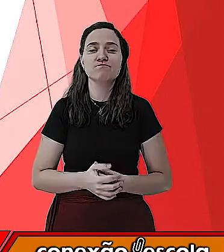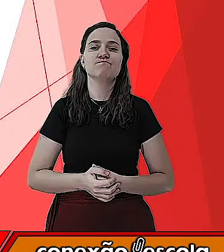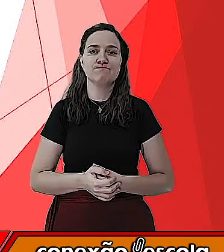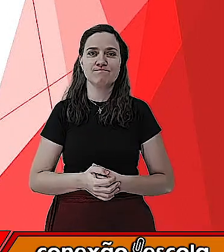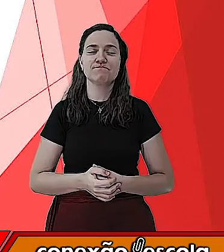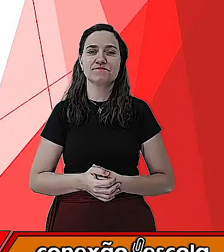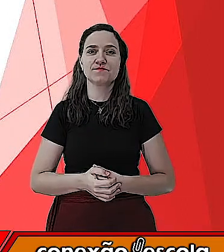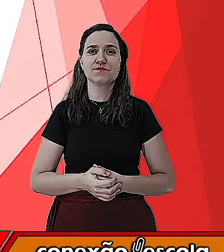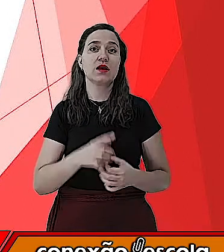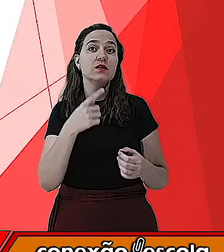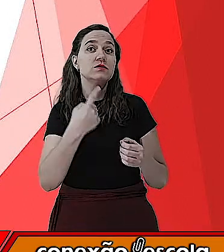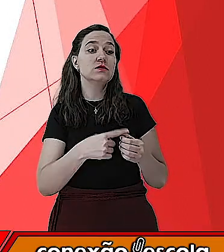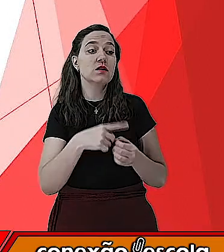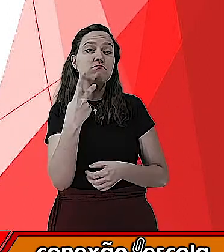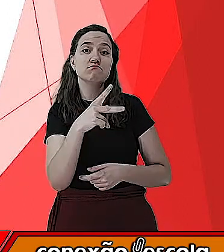Cidade e comércio.